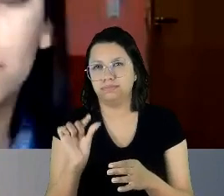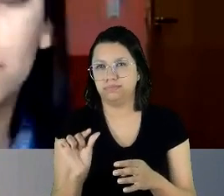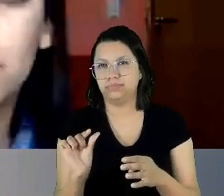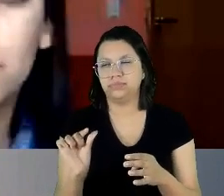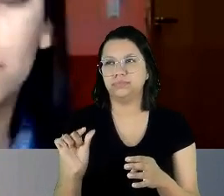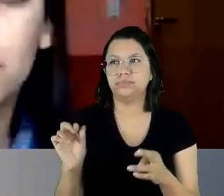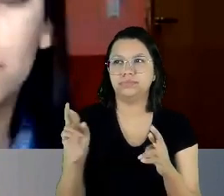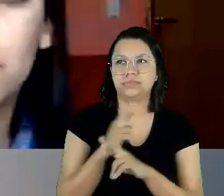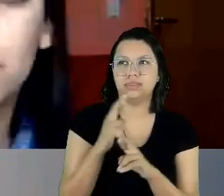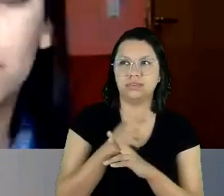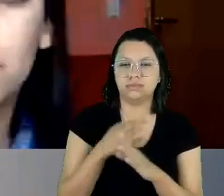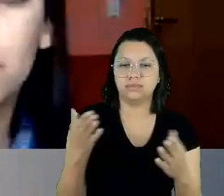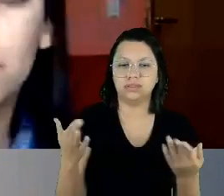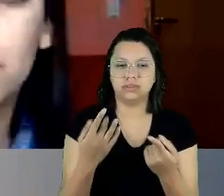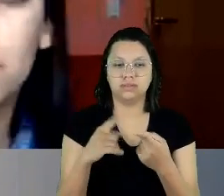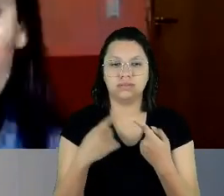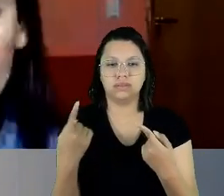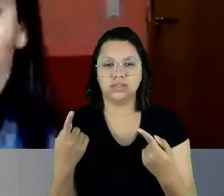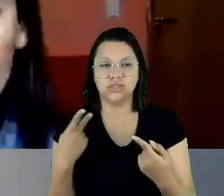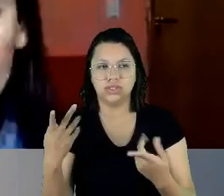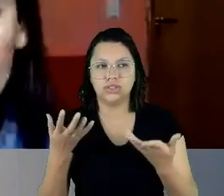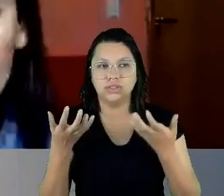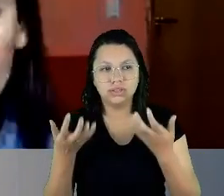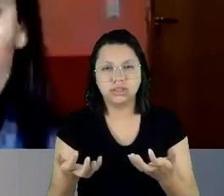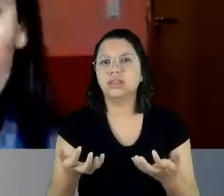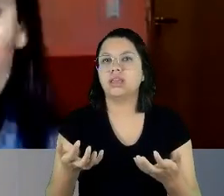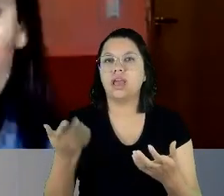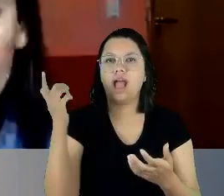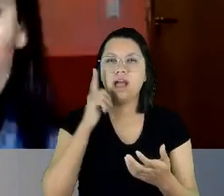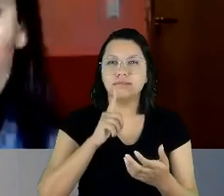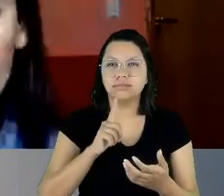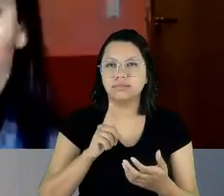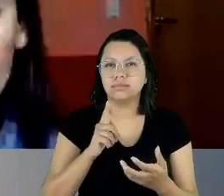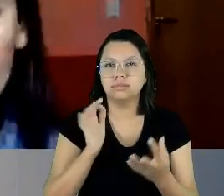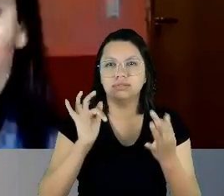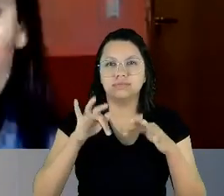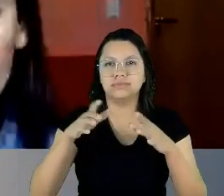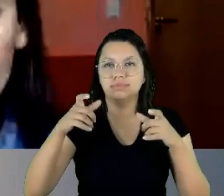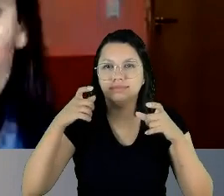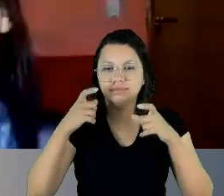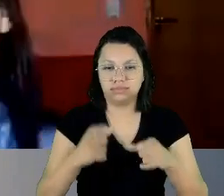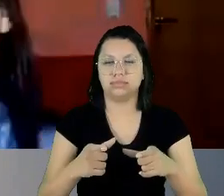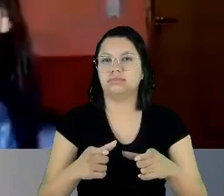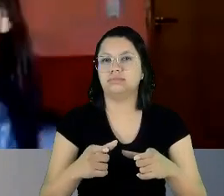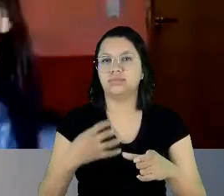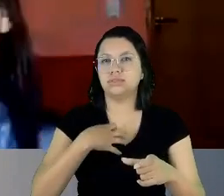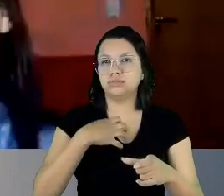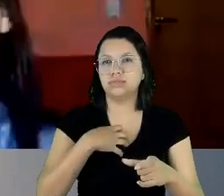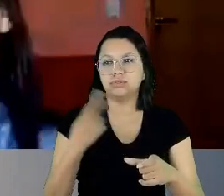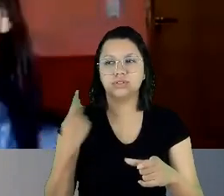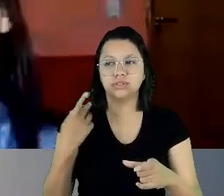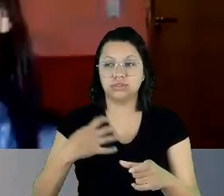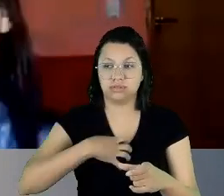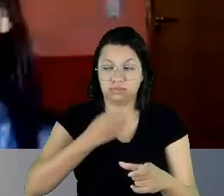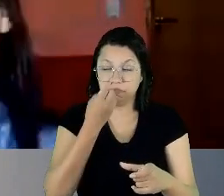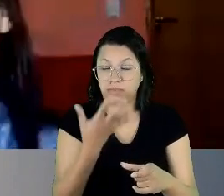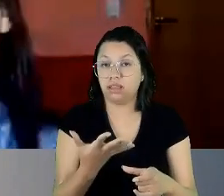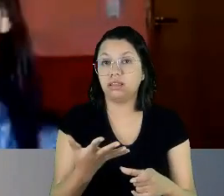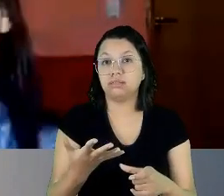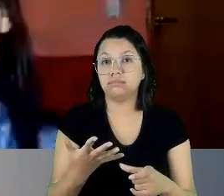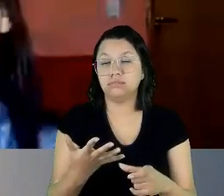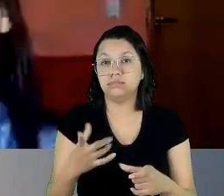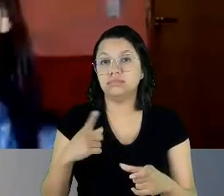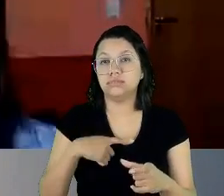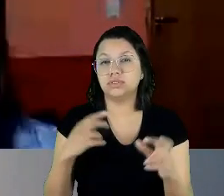pontual, né? Nesse sentido, a gente quer conseguir, enfim, estar nesse lugar de uma forma que a gente se sinta bem,